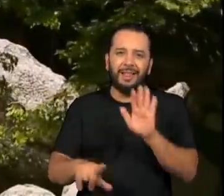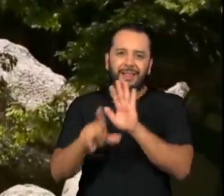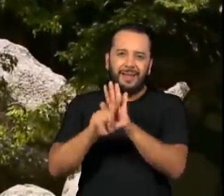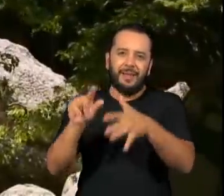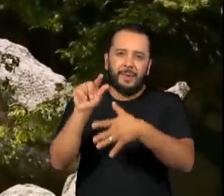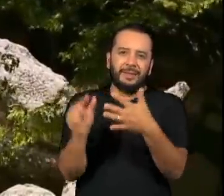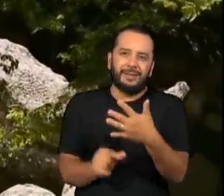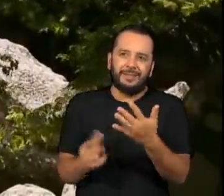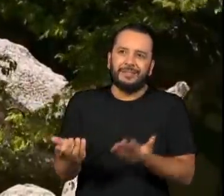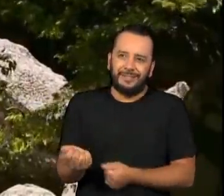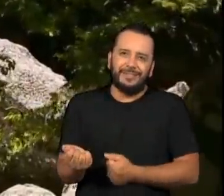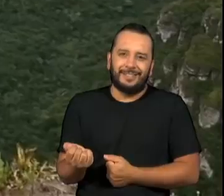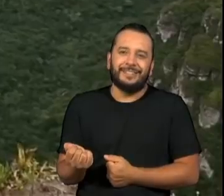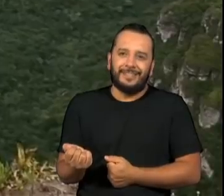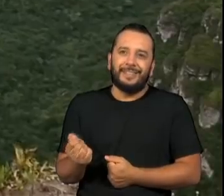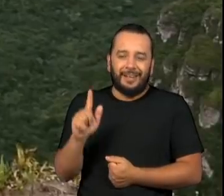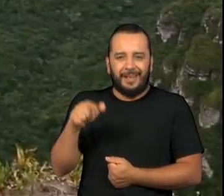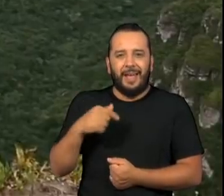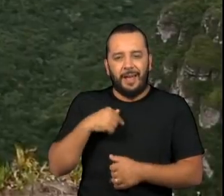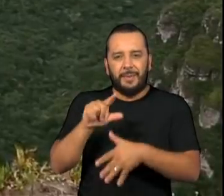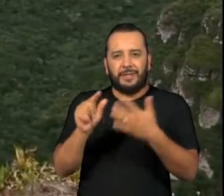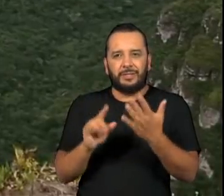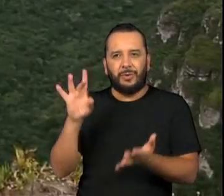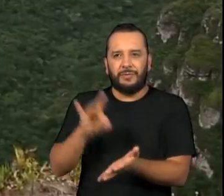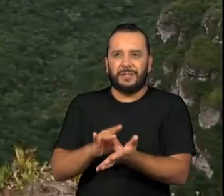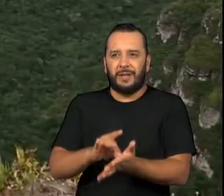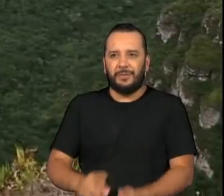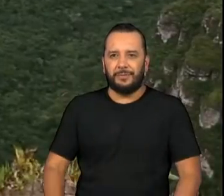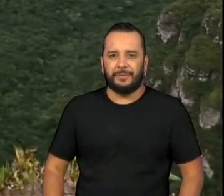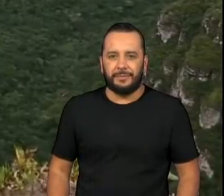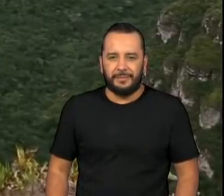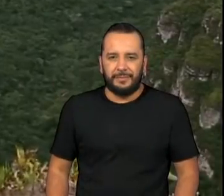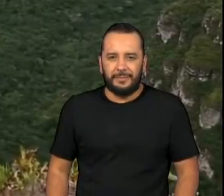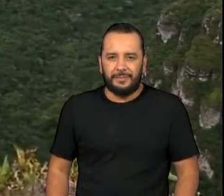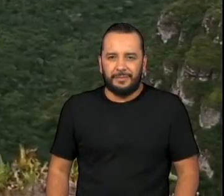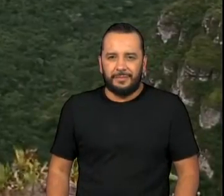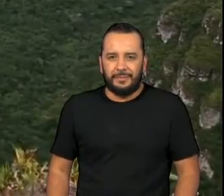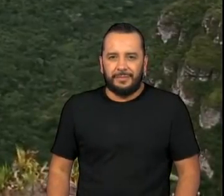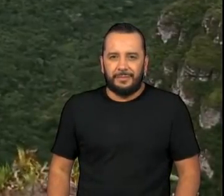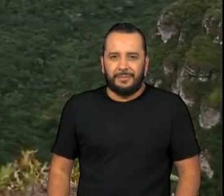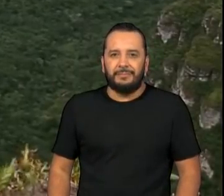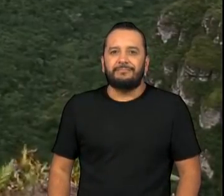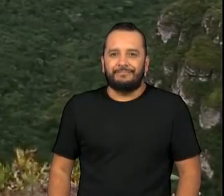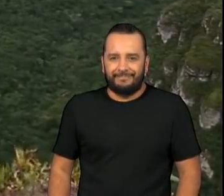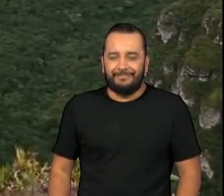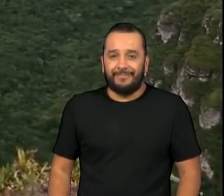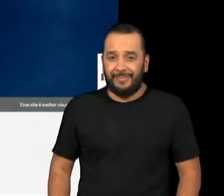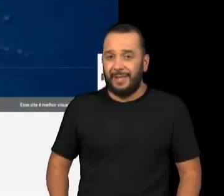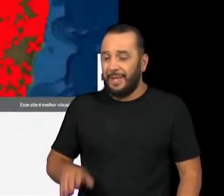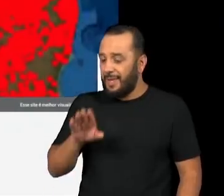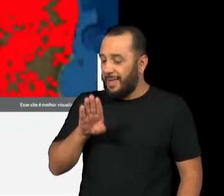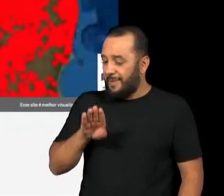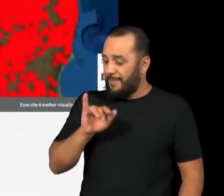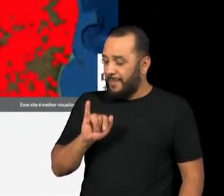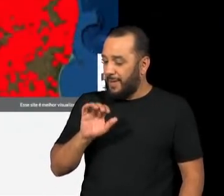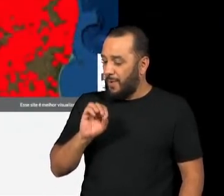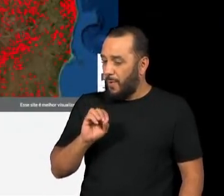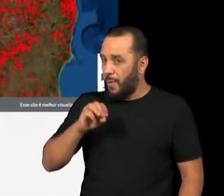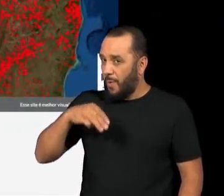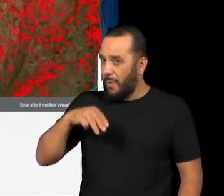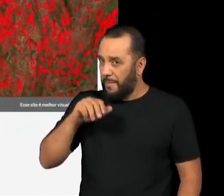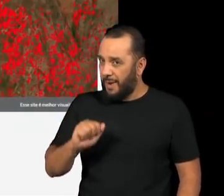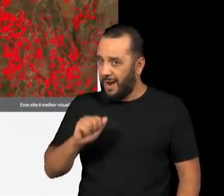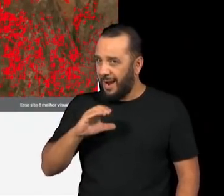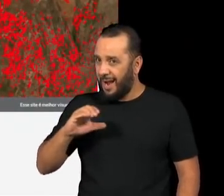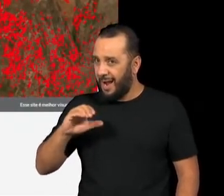como Mata Atlântica oficial. O MAP Biomas Caatinga fez uma análise a